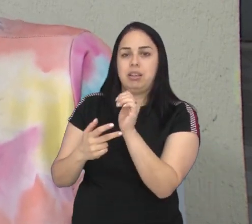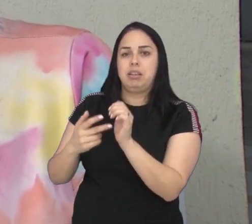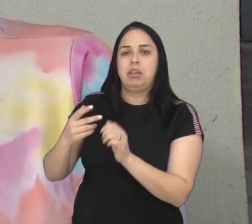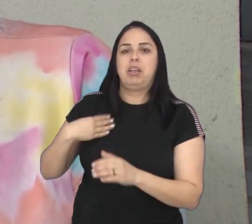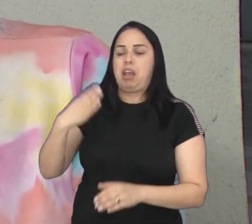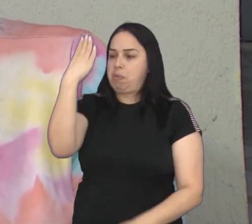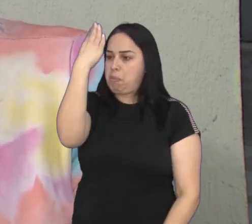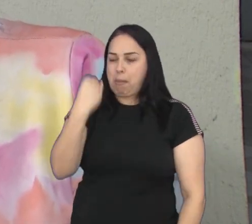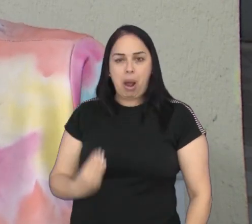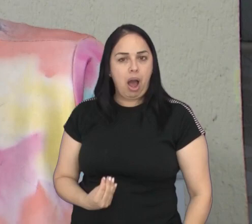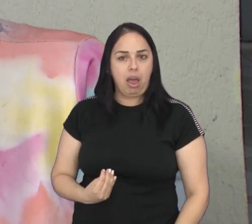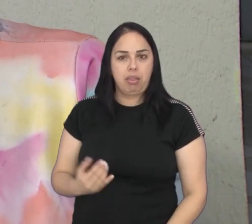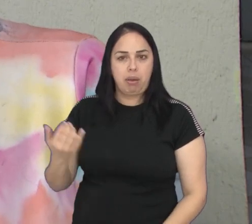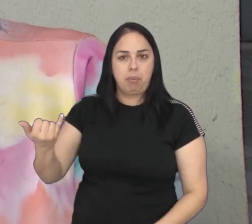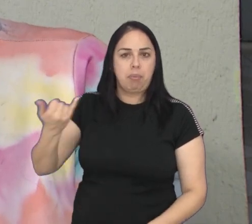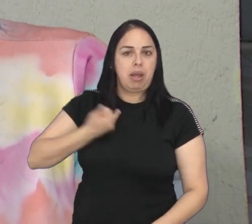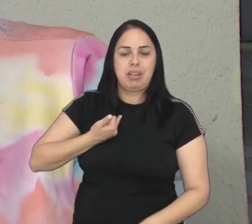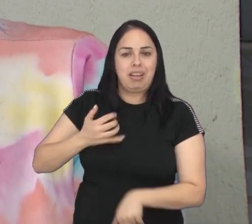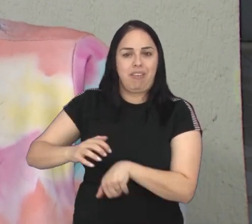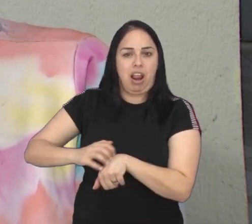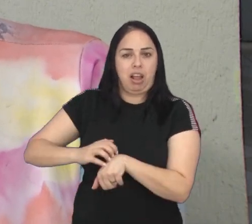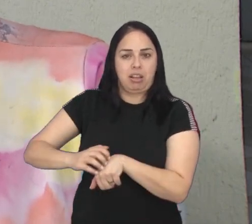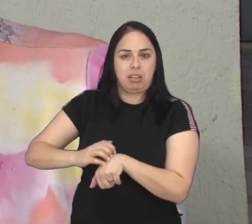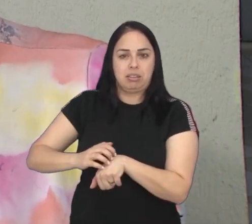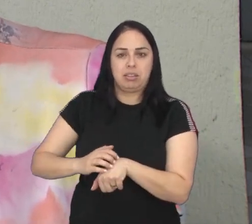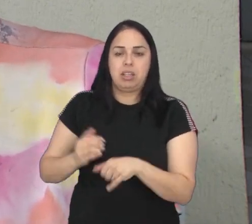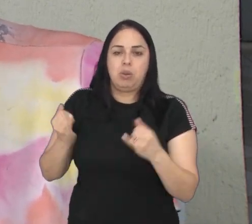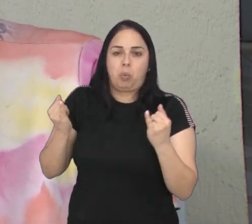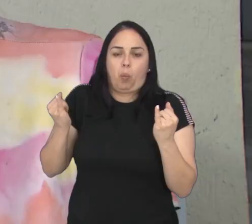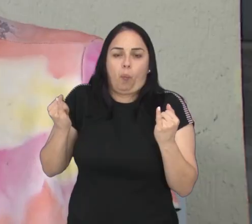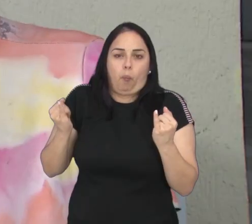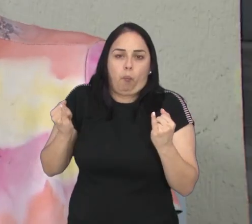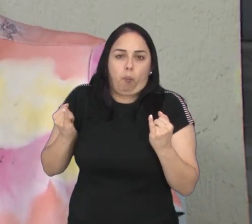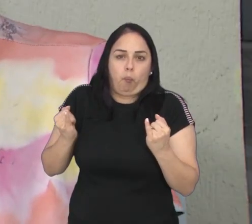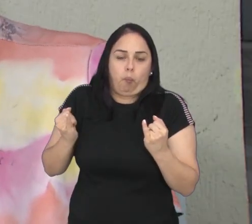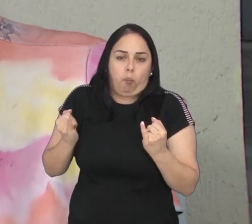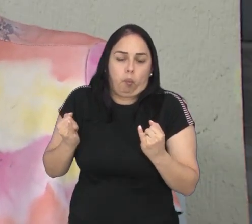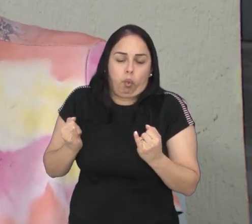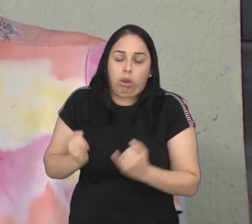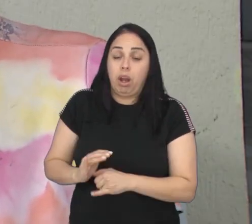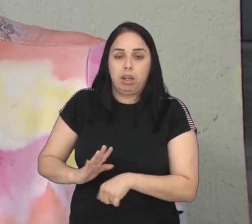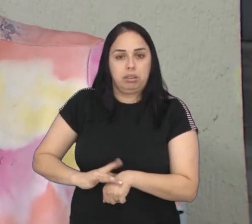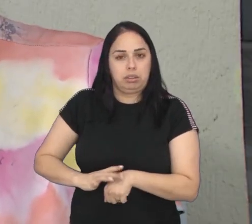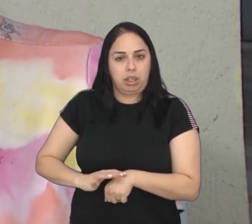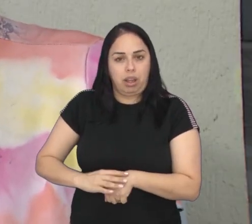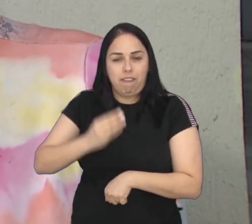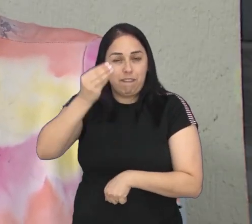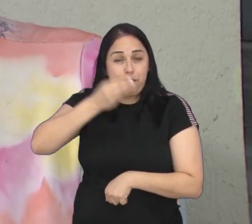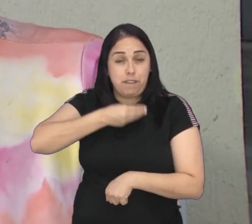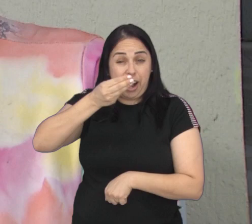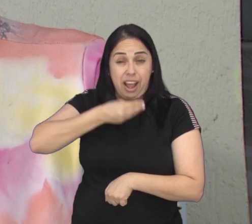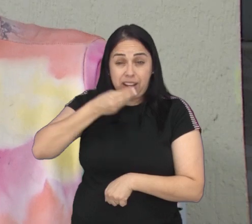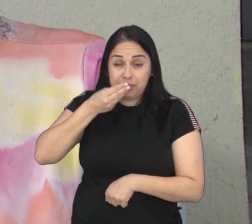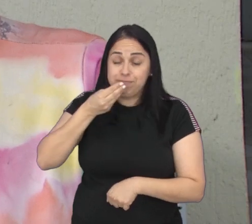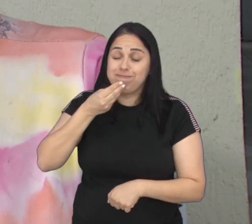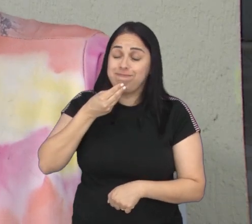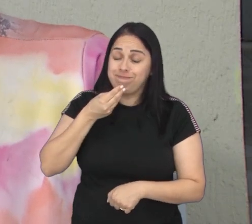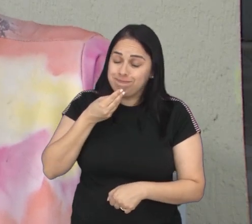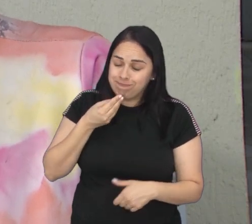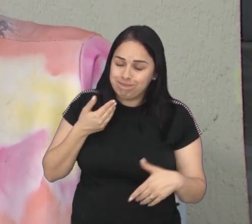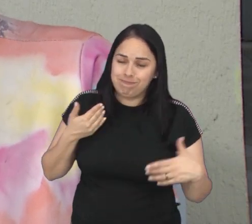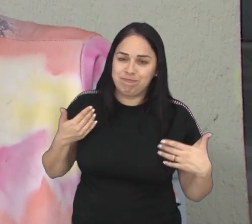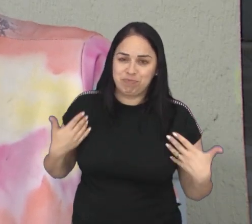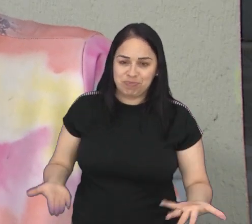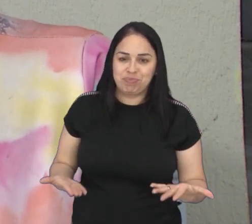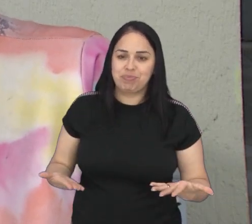no pronto-socorro, fazia raio-x, o médico falava para mim que era alérgica. Eu fui emagrecendo muito, eu fui me debilitando muito, fui